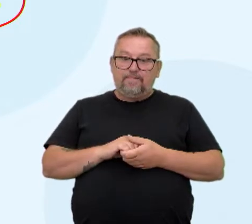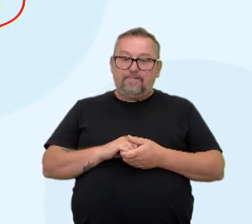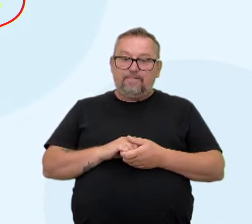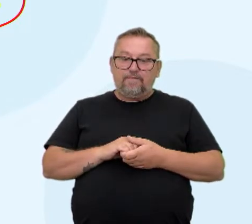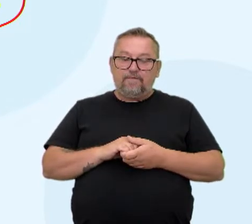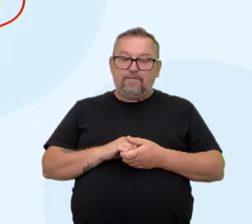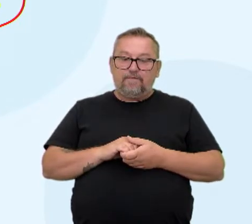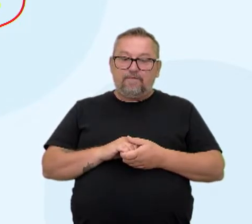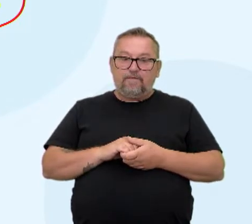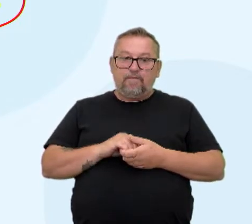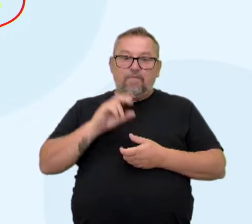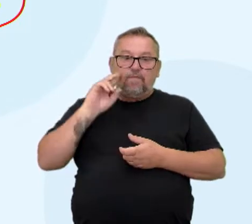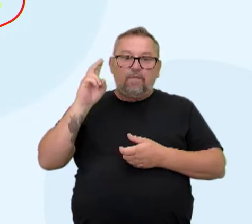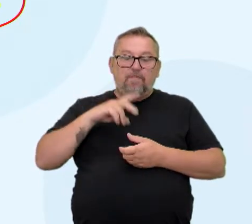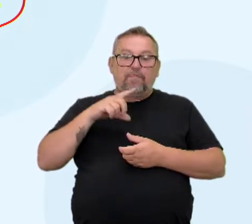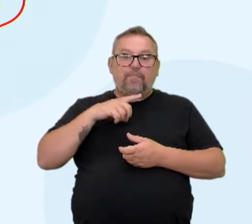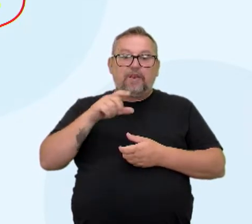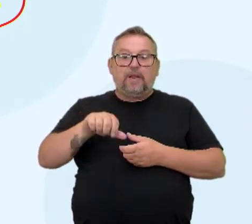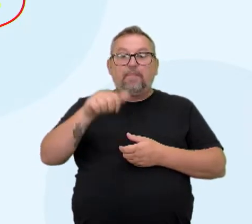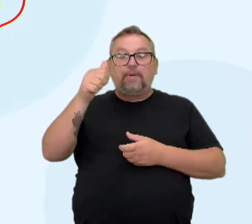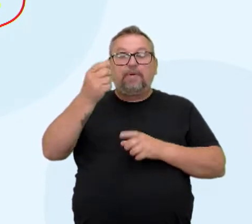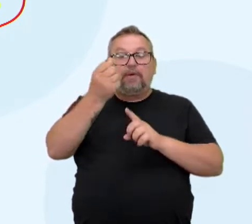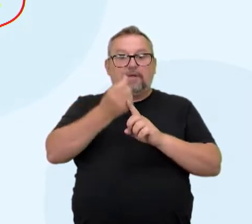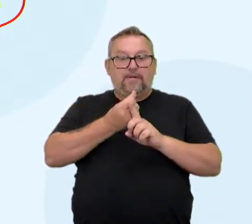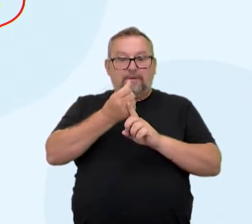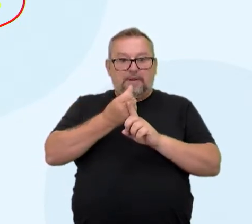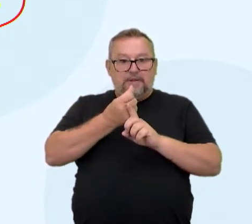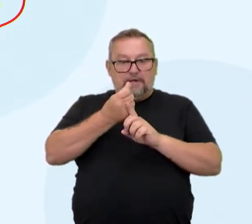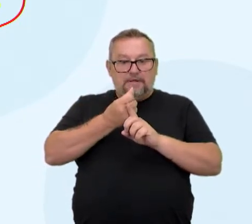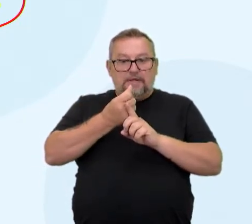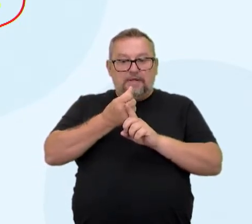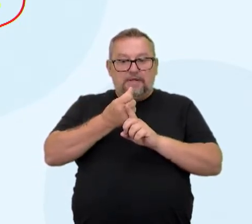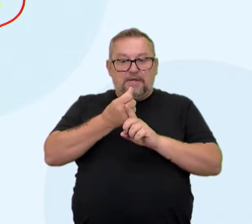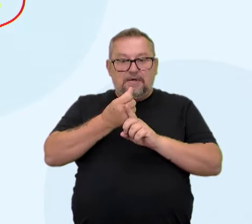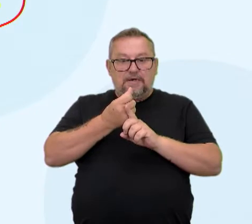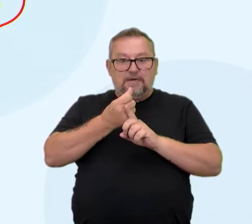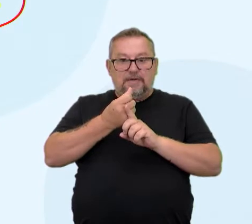estamos vendo aí nesse primeiro semestre da